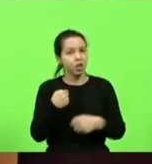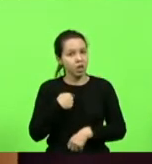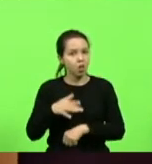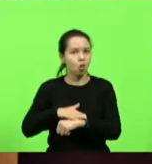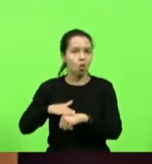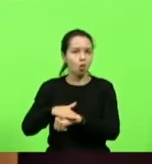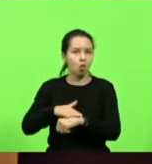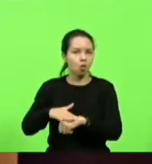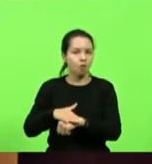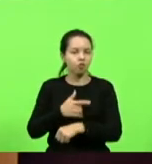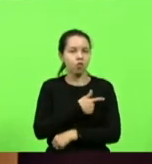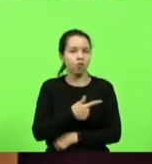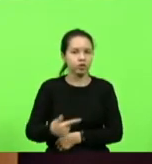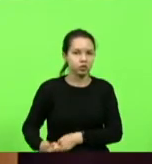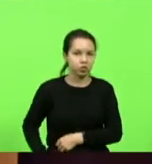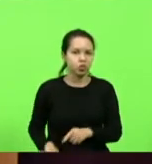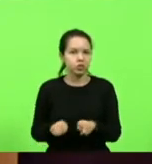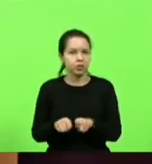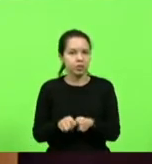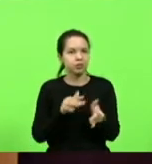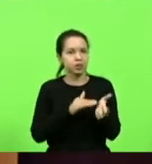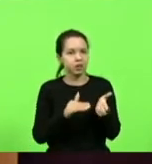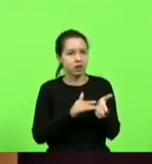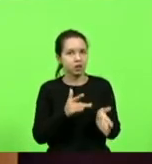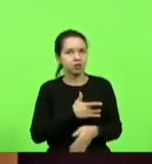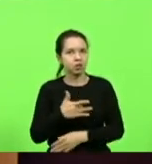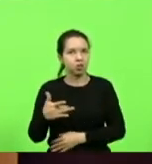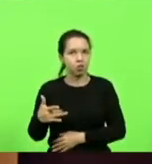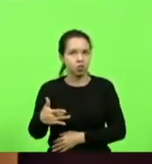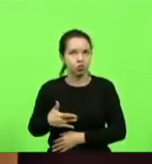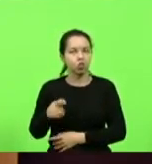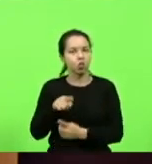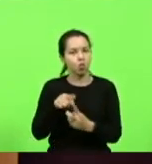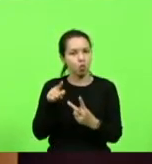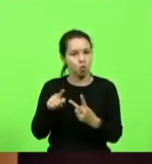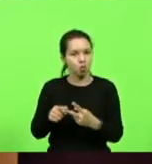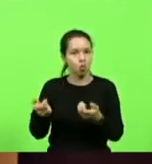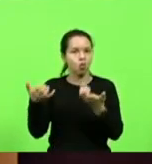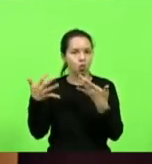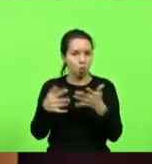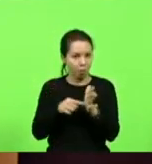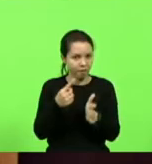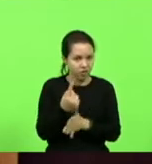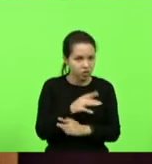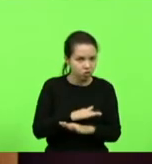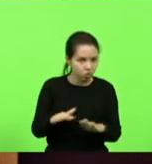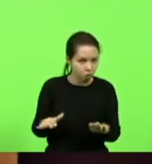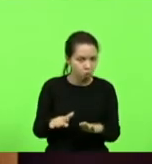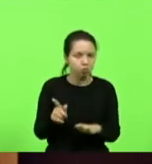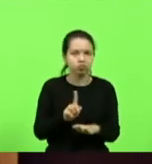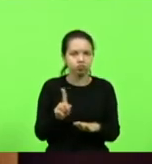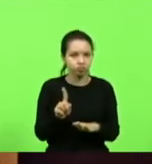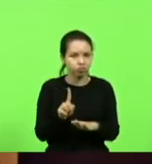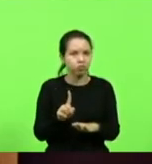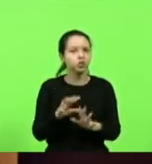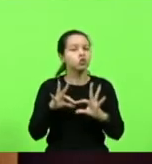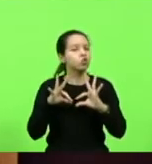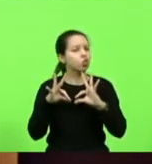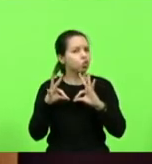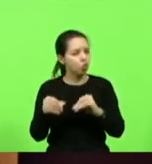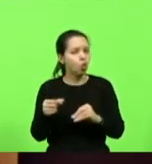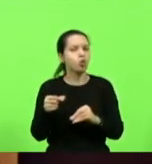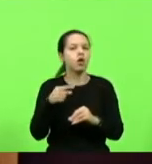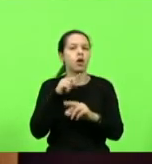com o governador e com o secretário de Saúde, e eles confirmaram, não uma vez só, em todas as reuniões,